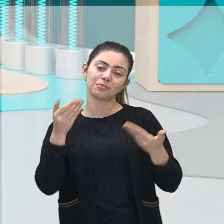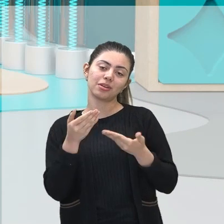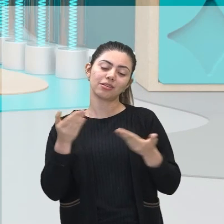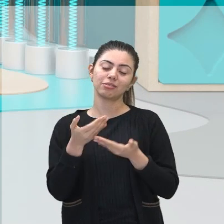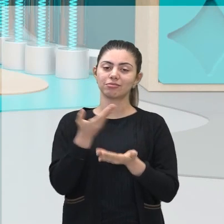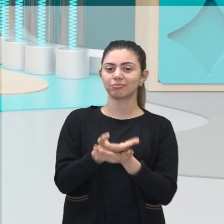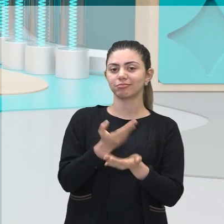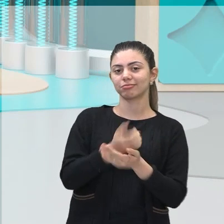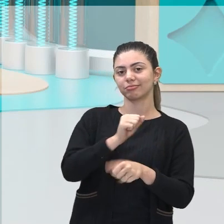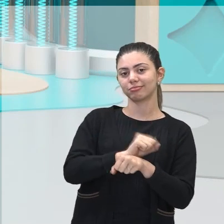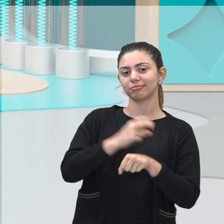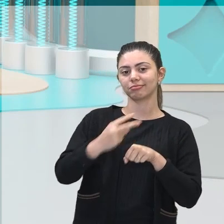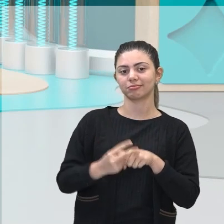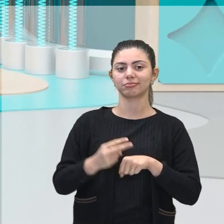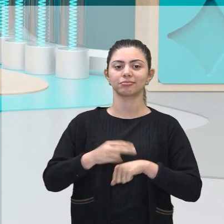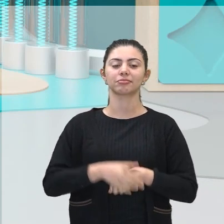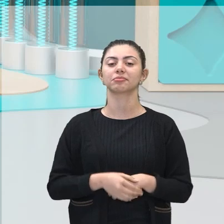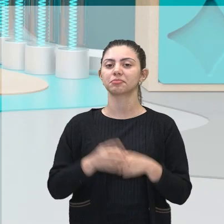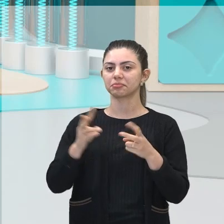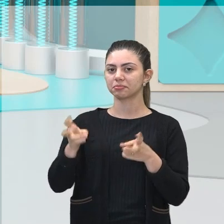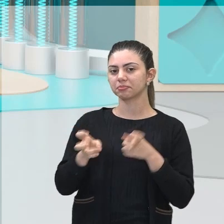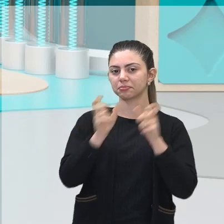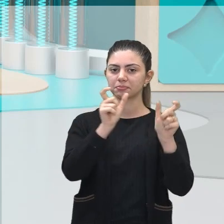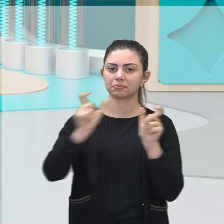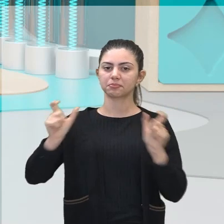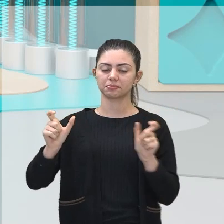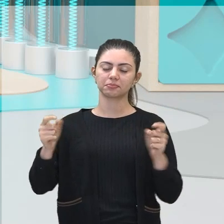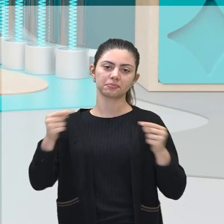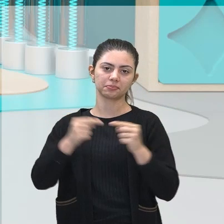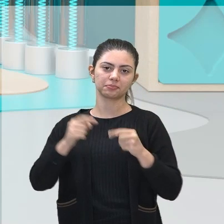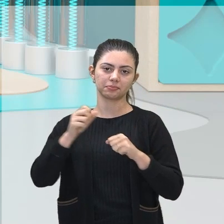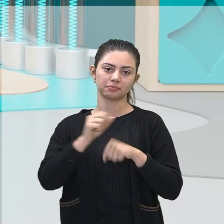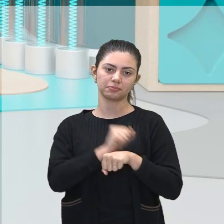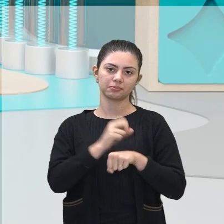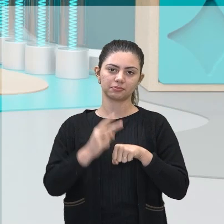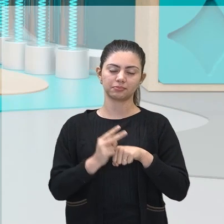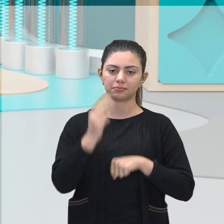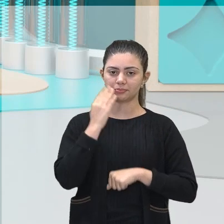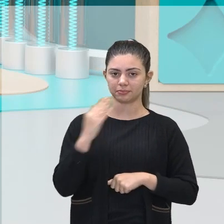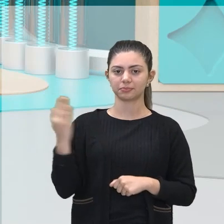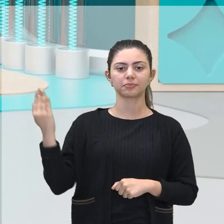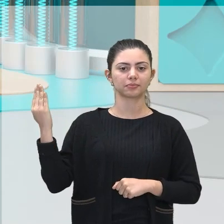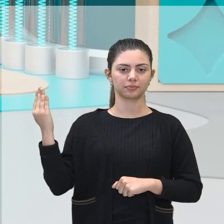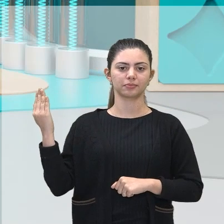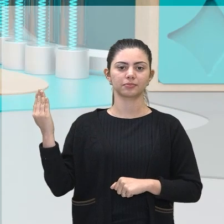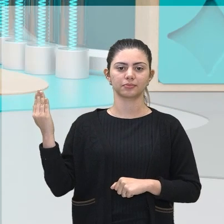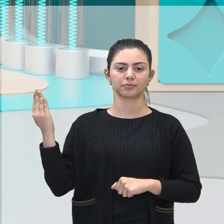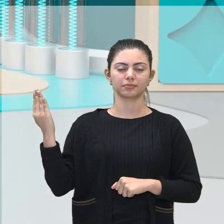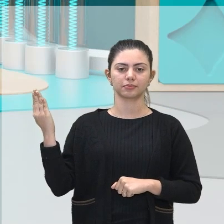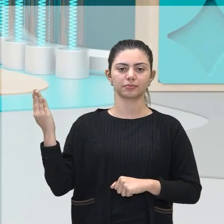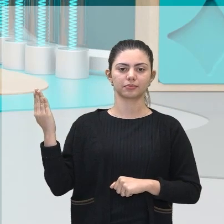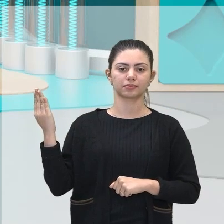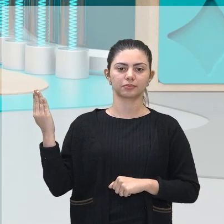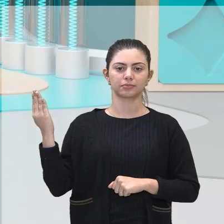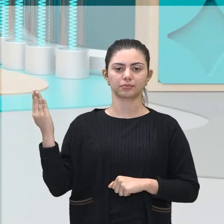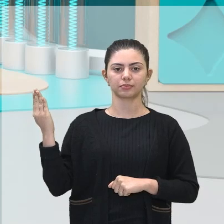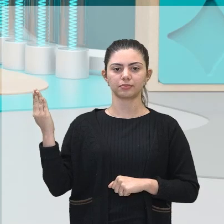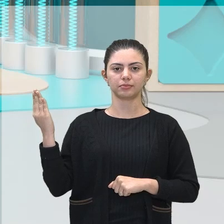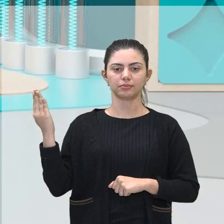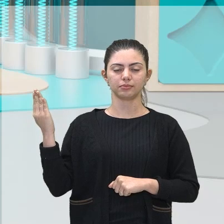temos carefully, carefully, slowly, well,